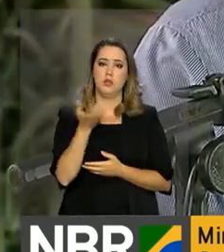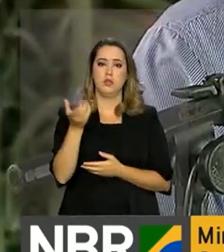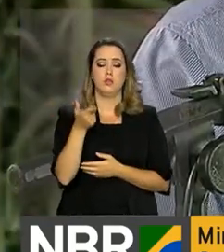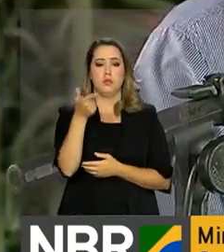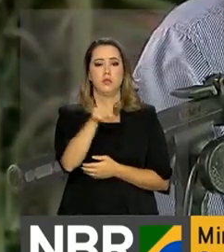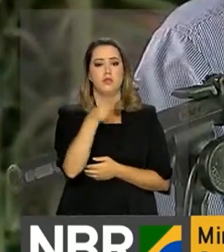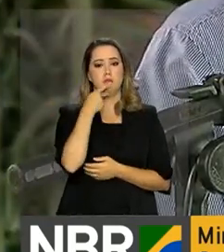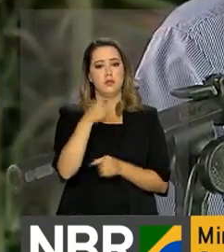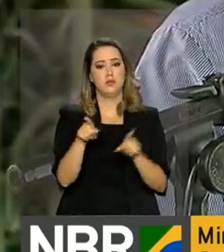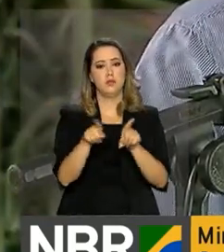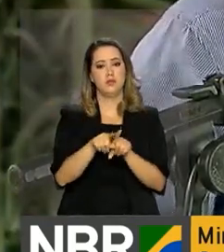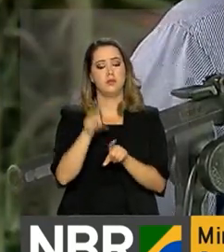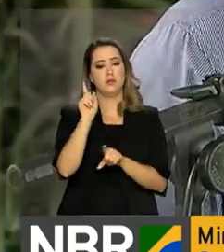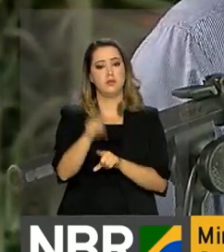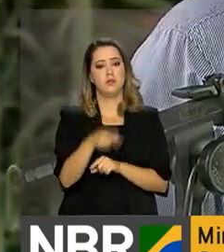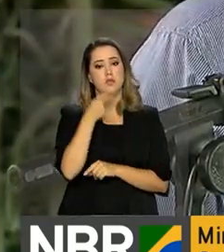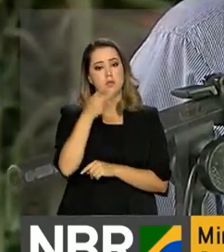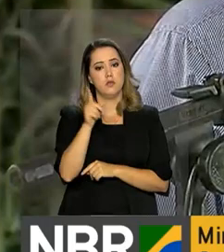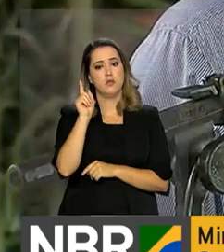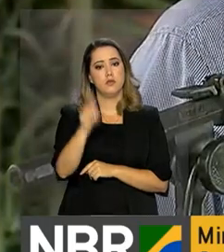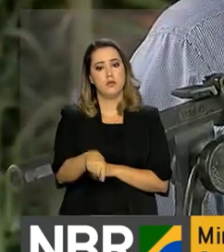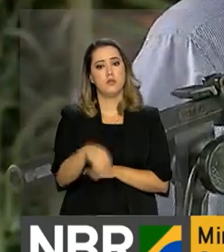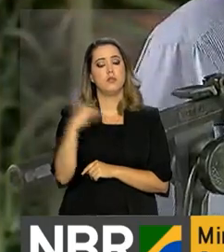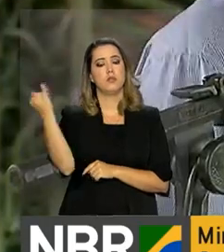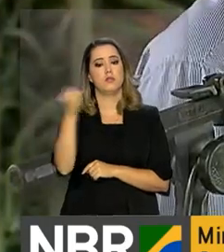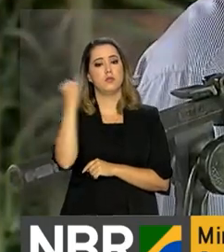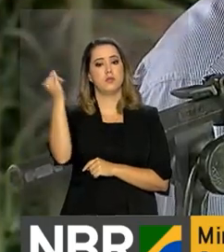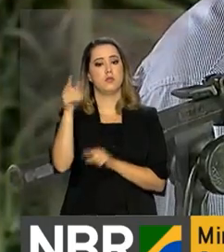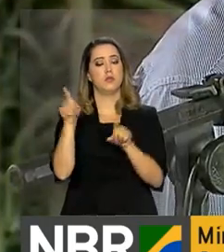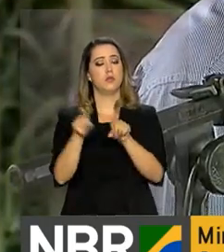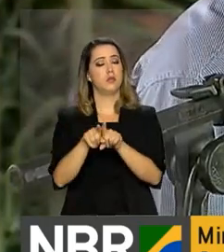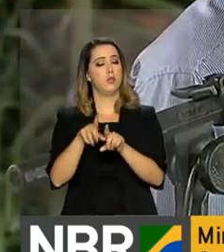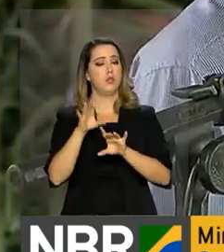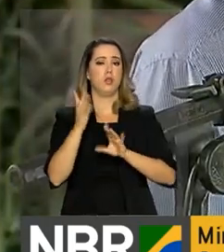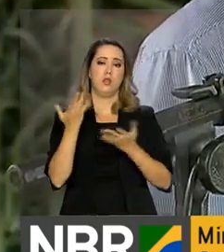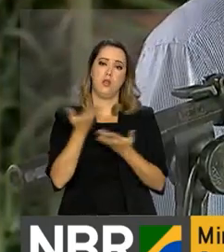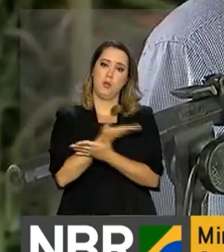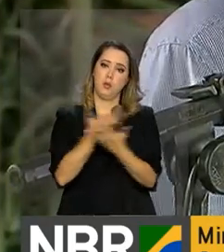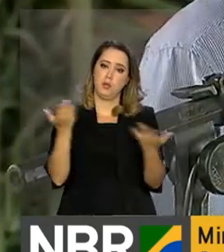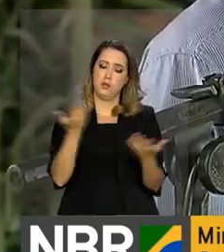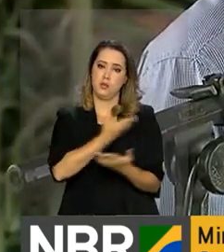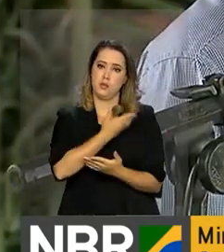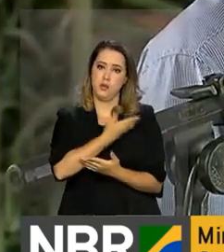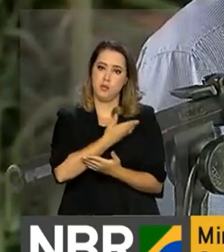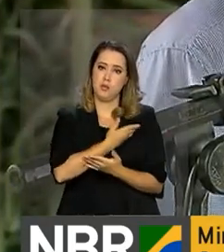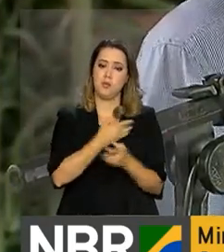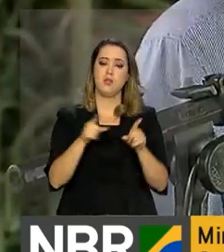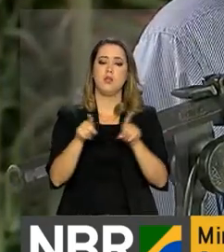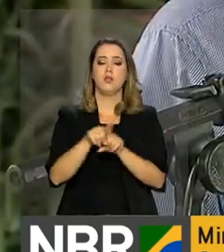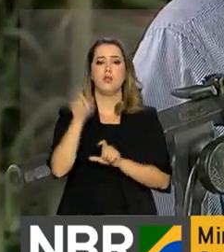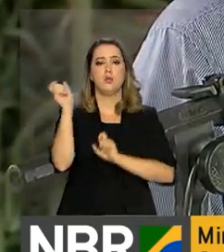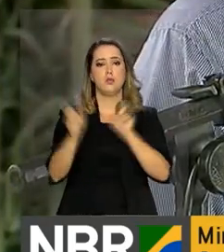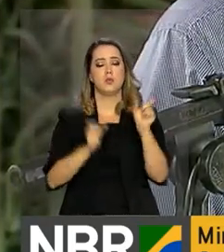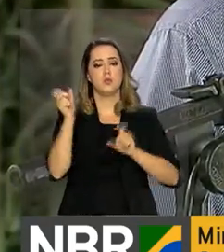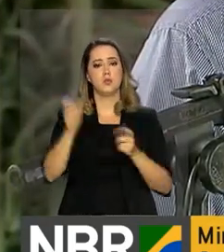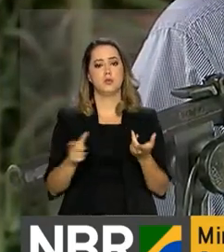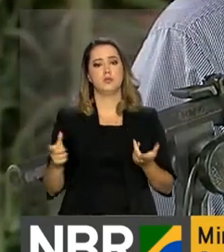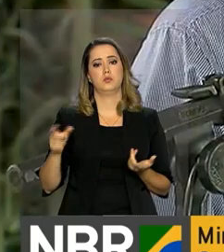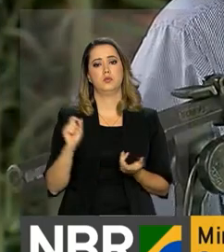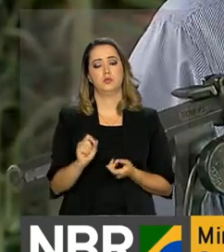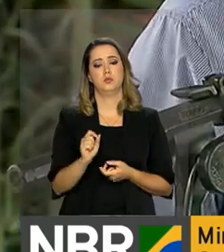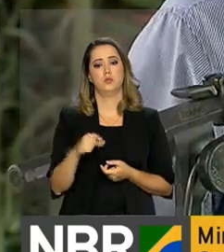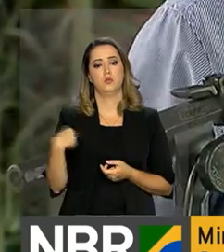Zequinha tocou nesse assunto, para dizer que é interessante, meus amigos, colegas deputados, senador Pedro Chaves,